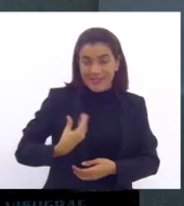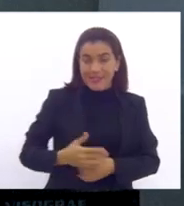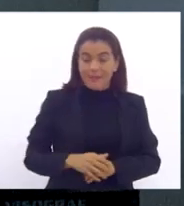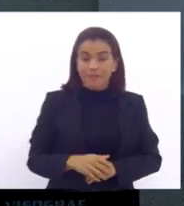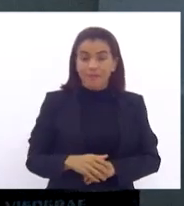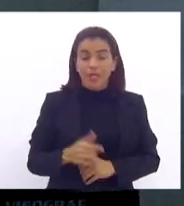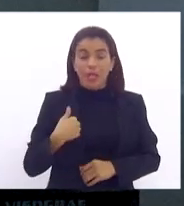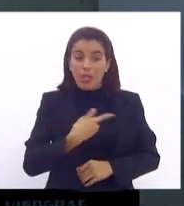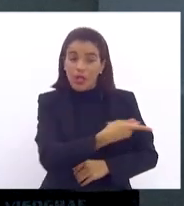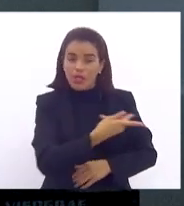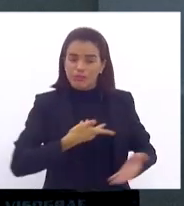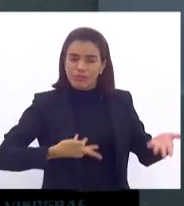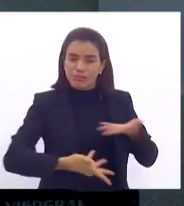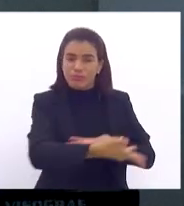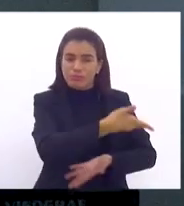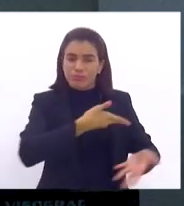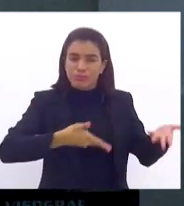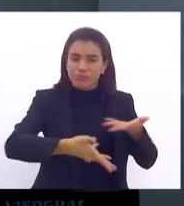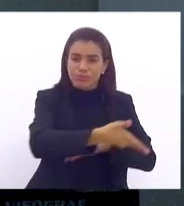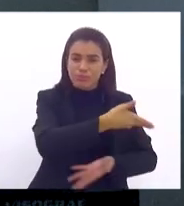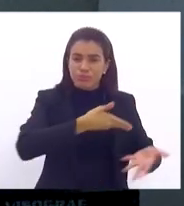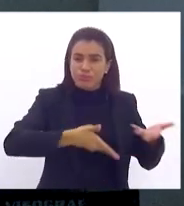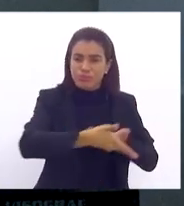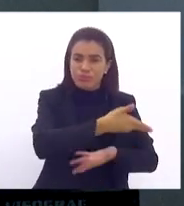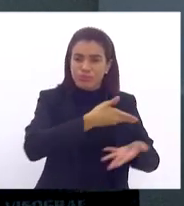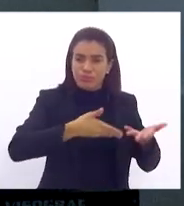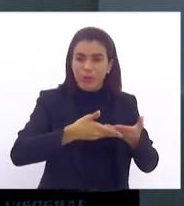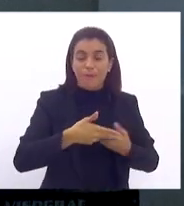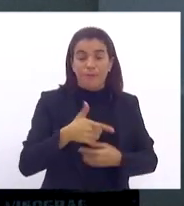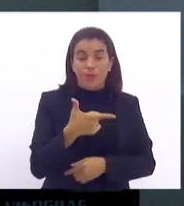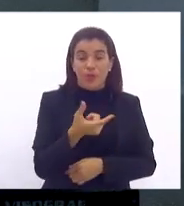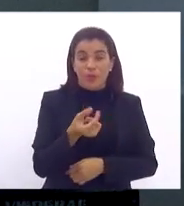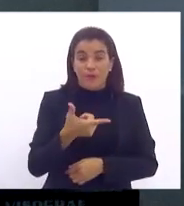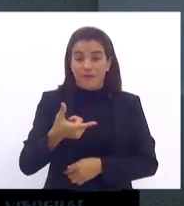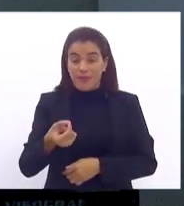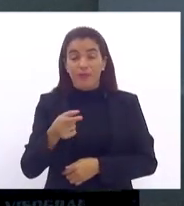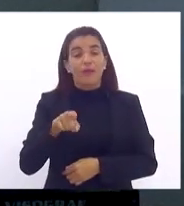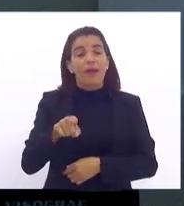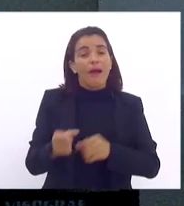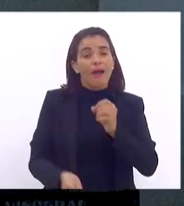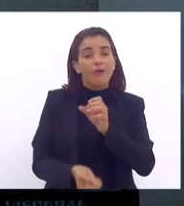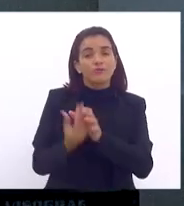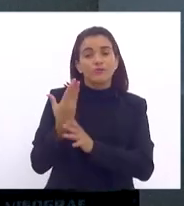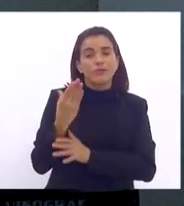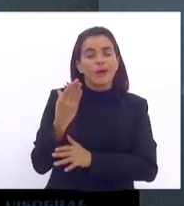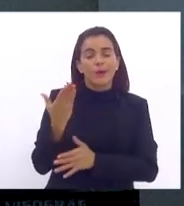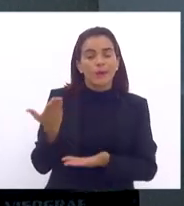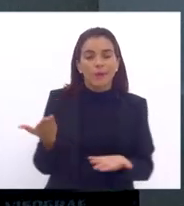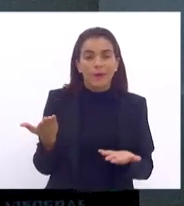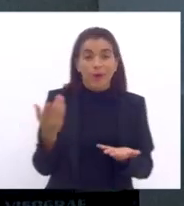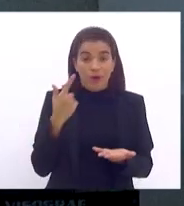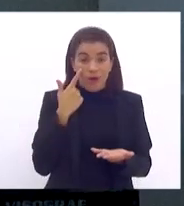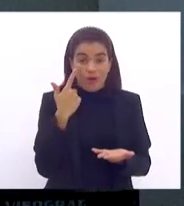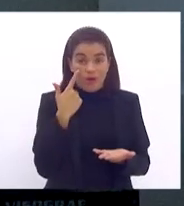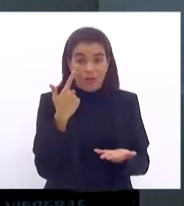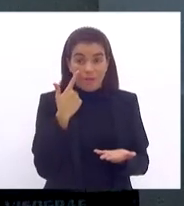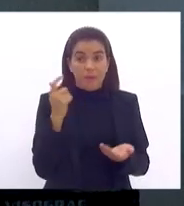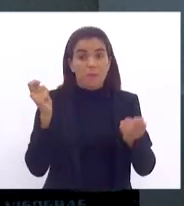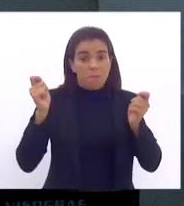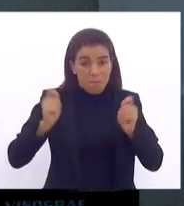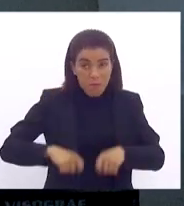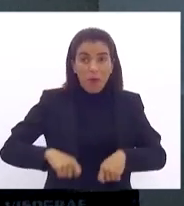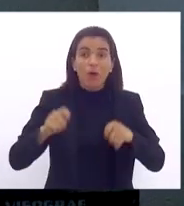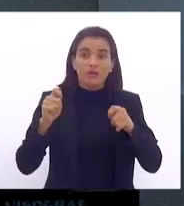fizemos naquele então ali no calor dos acontecimentos ainda em 2020 a construção de que olhe eh bem Pode